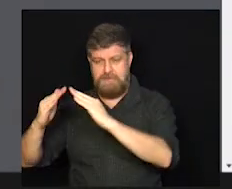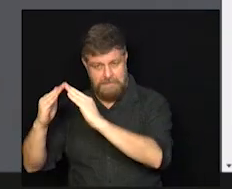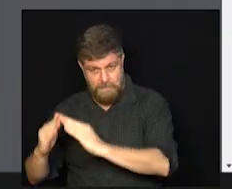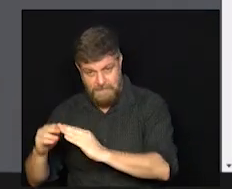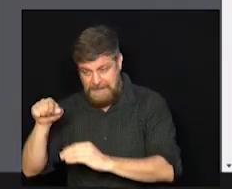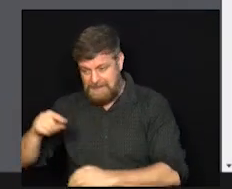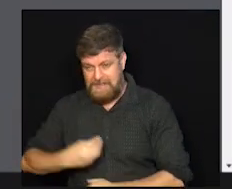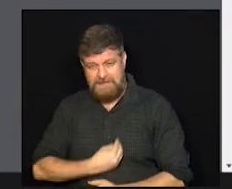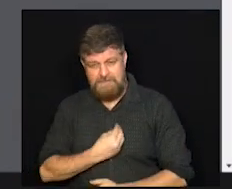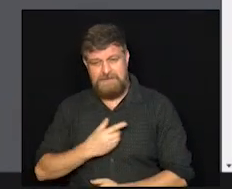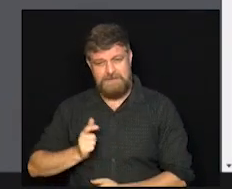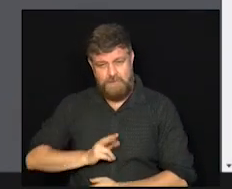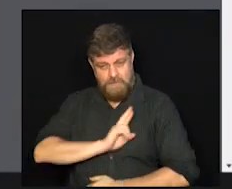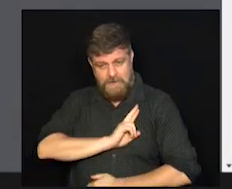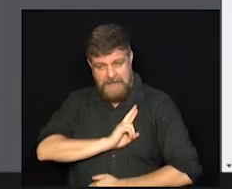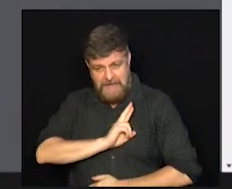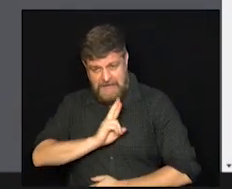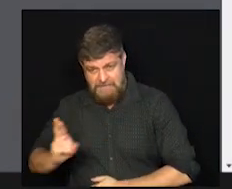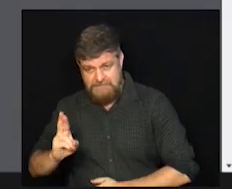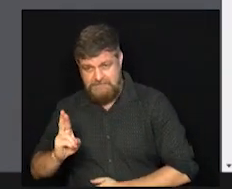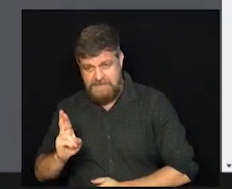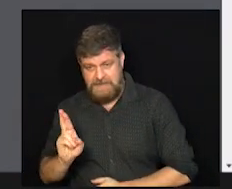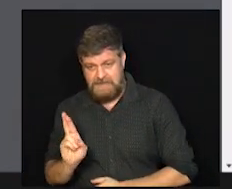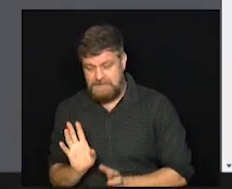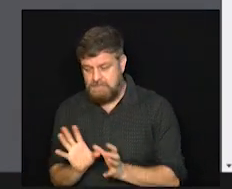fé, reuniram em comunidades